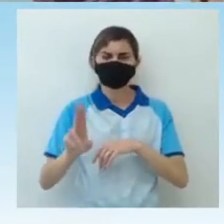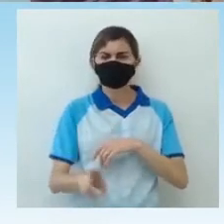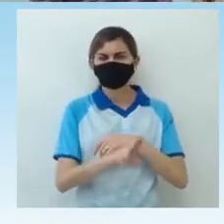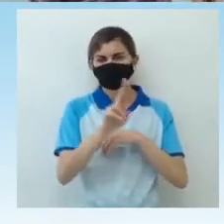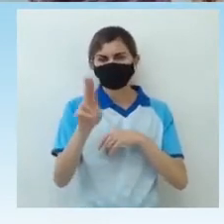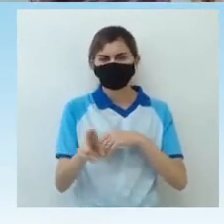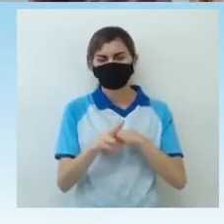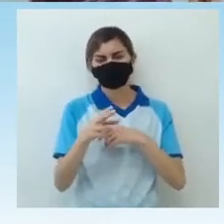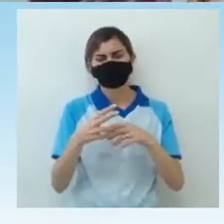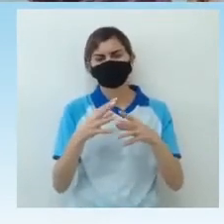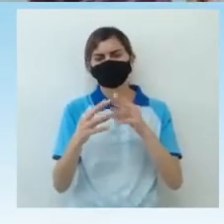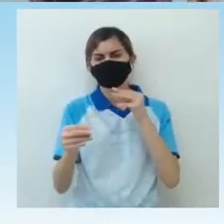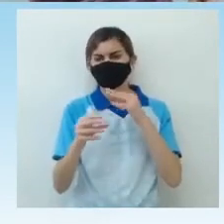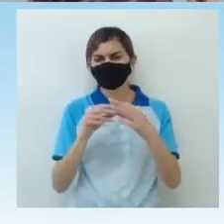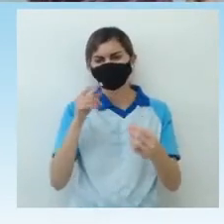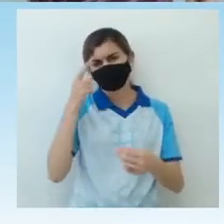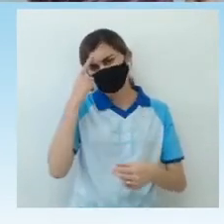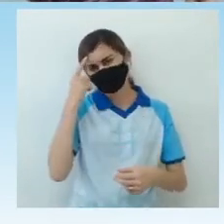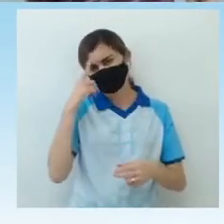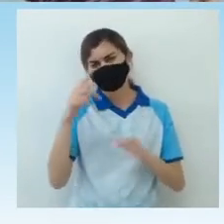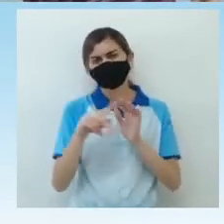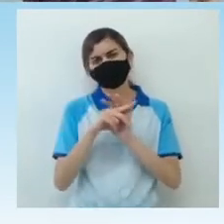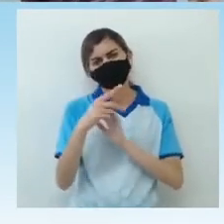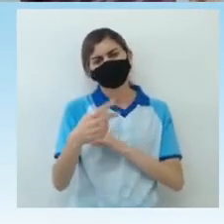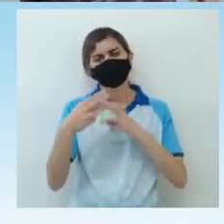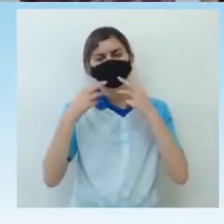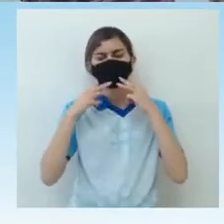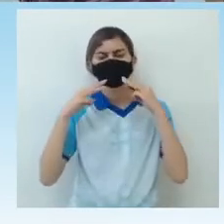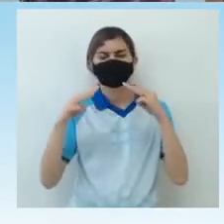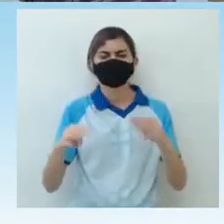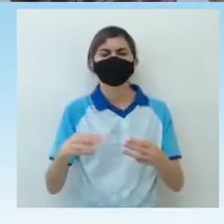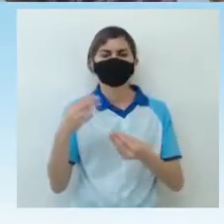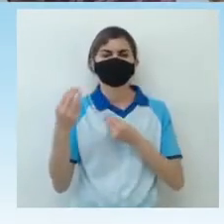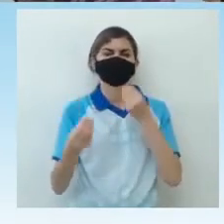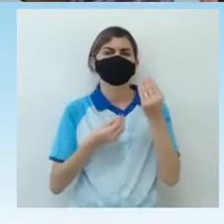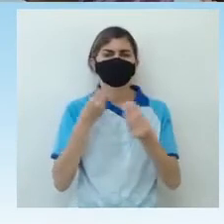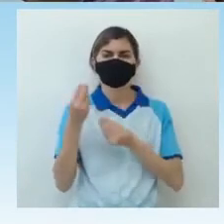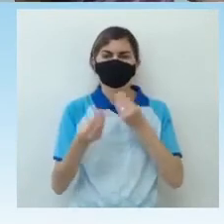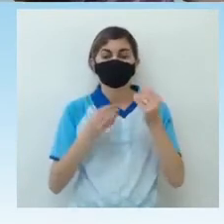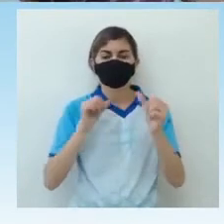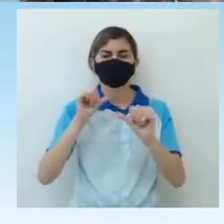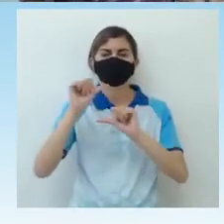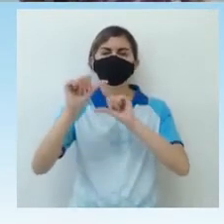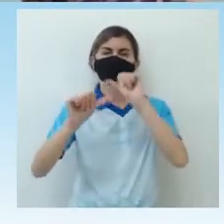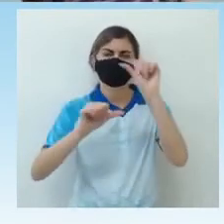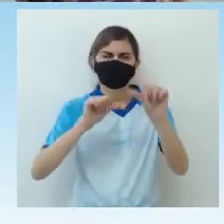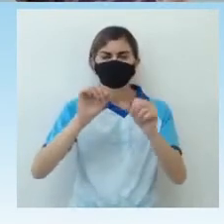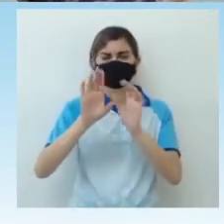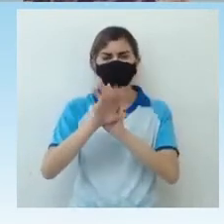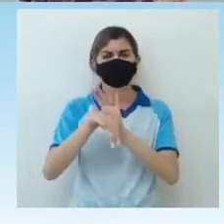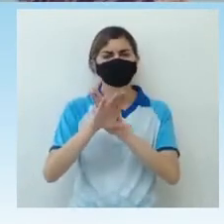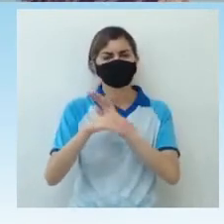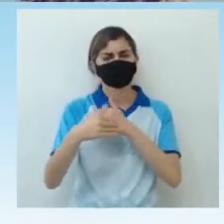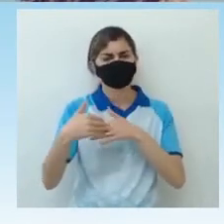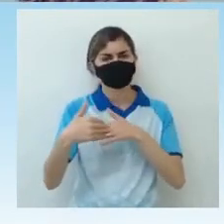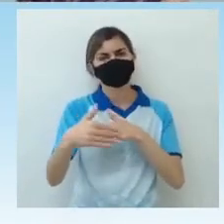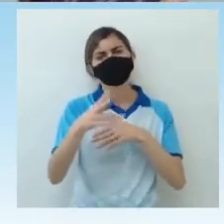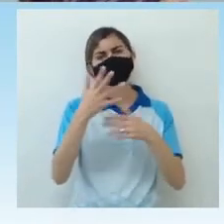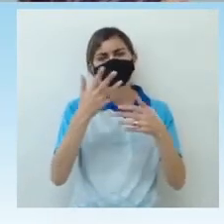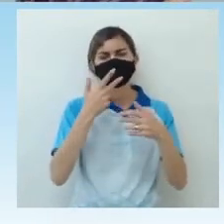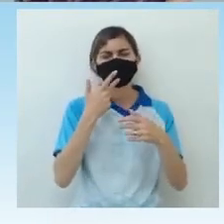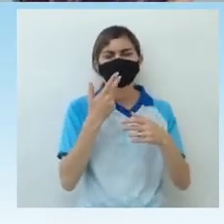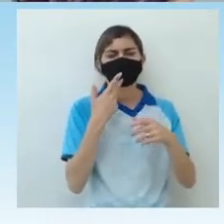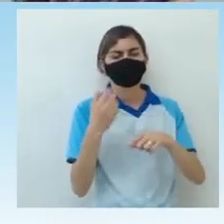marketing para fugir da lógica do próprio marketing. Veja como o artista muda aqueles conceitos a partir do que ele quer falar